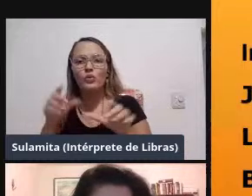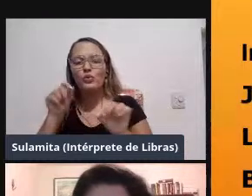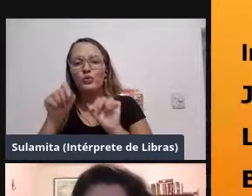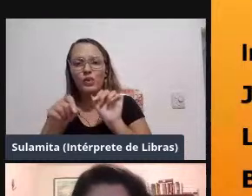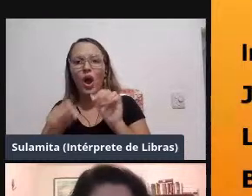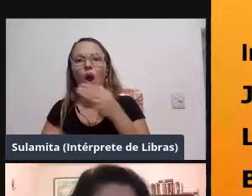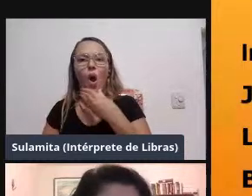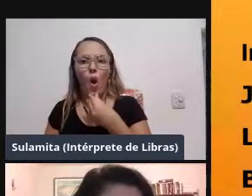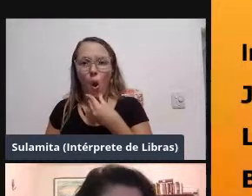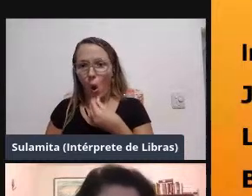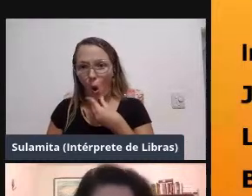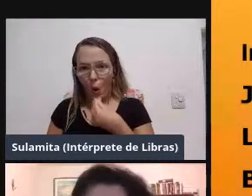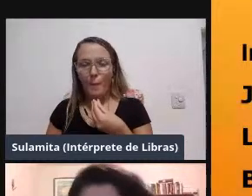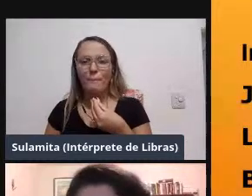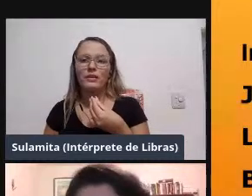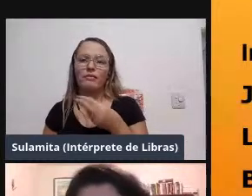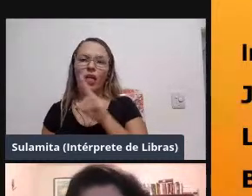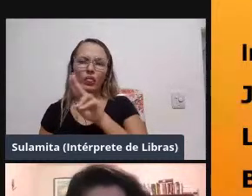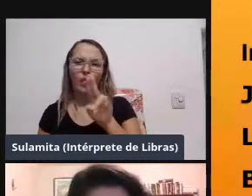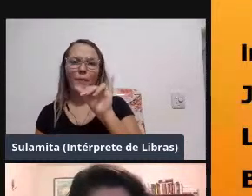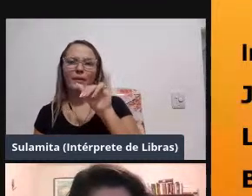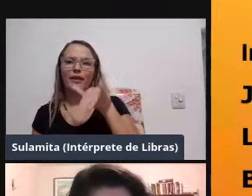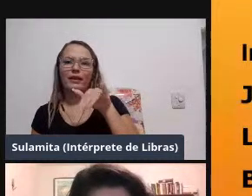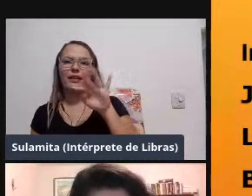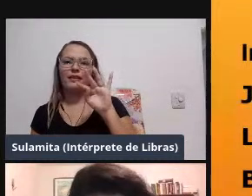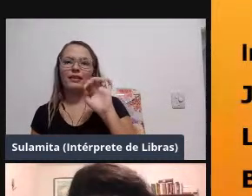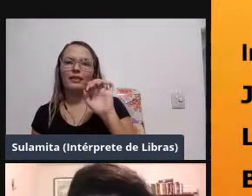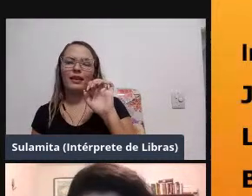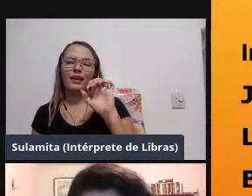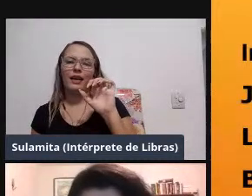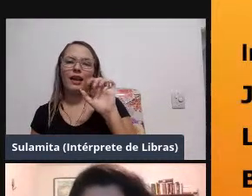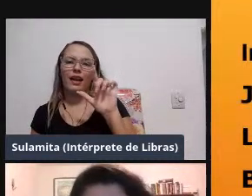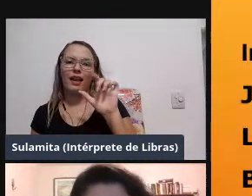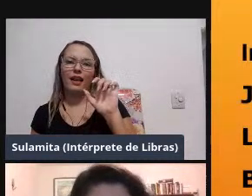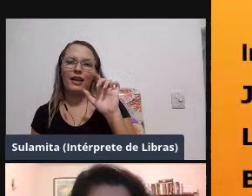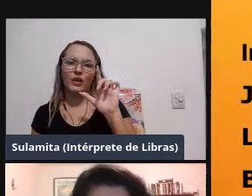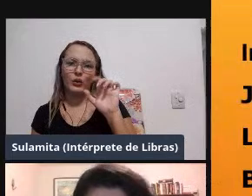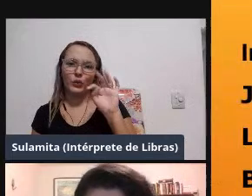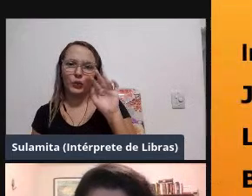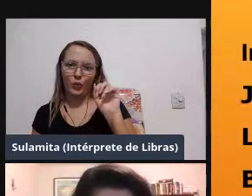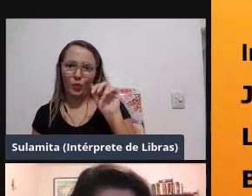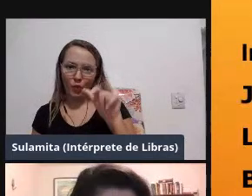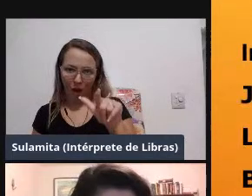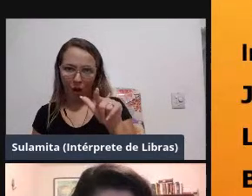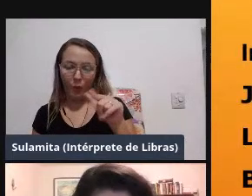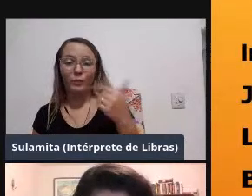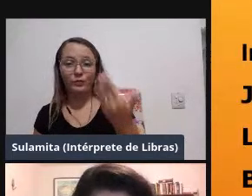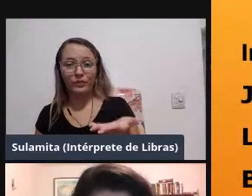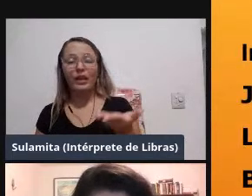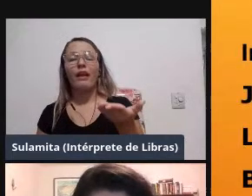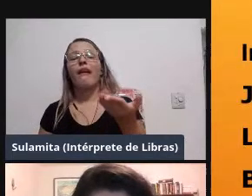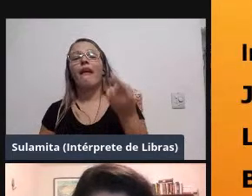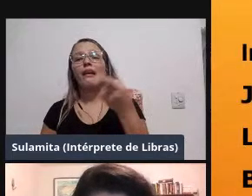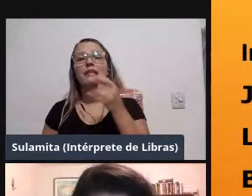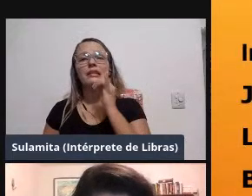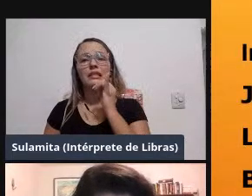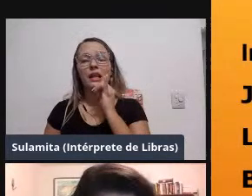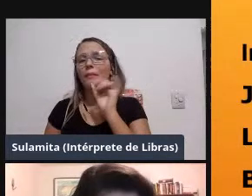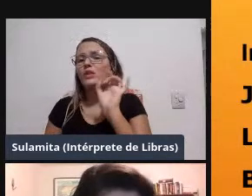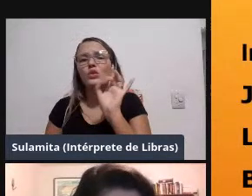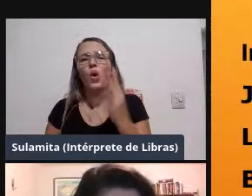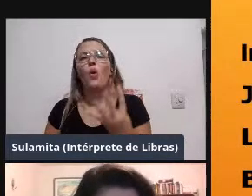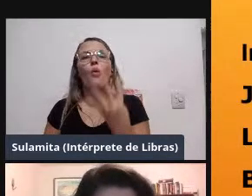homens que são chamados de intelectuais, ou literatos, ou letrados, depende do trabalho. Que temos exemplos, eu botei só quatro